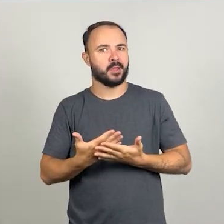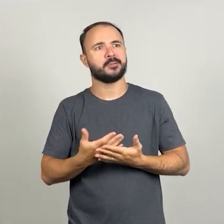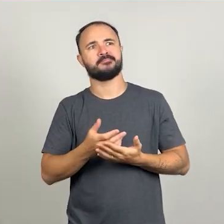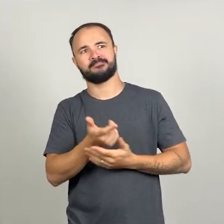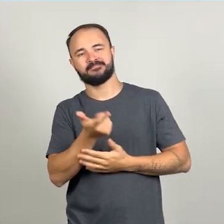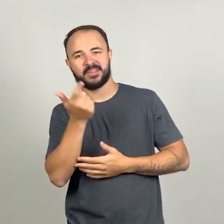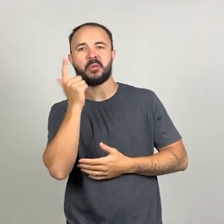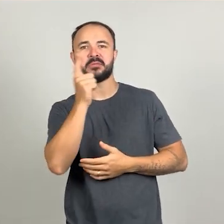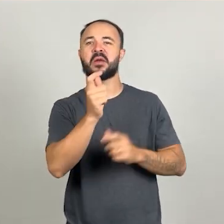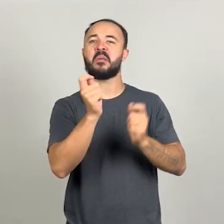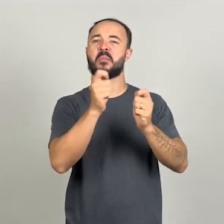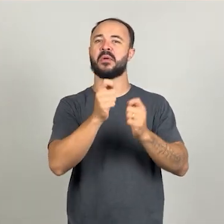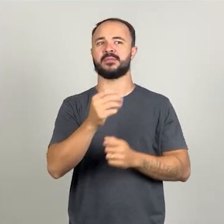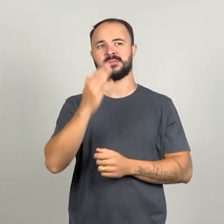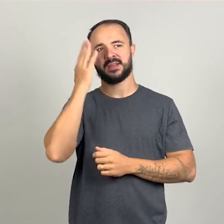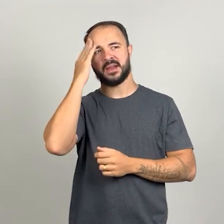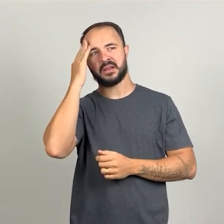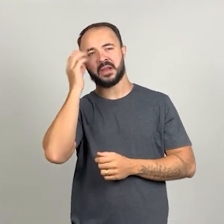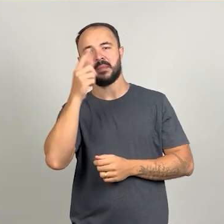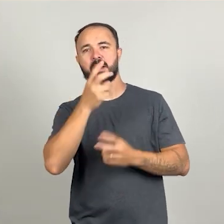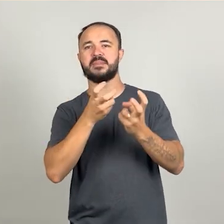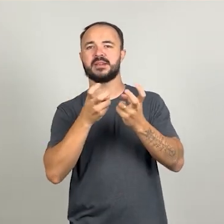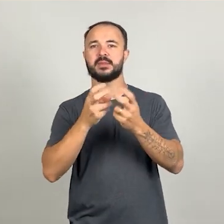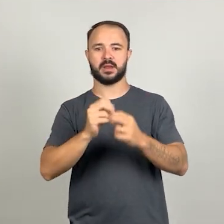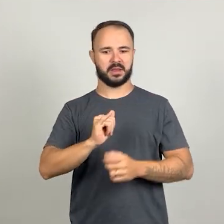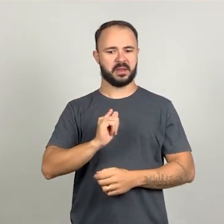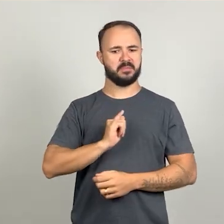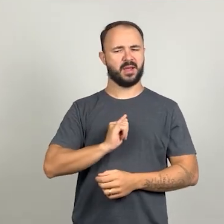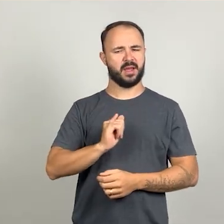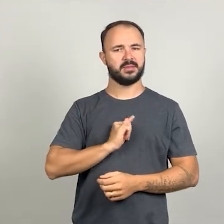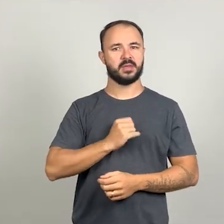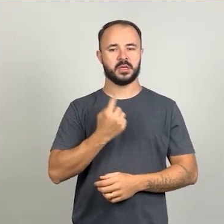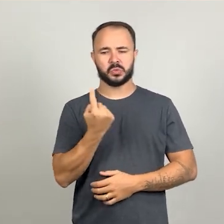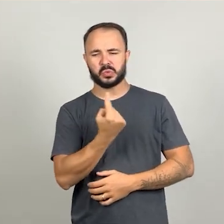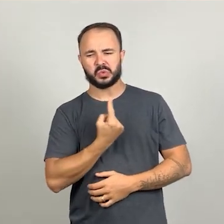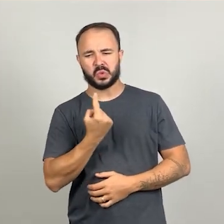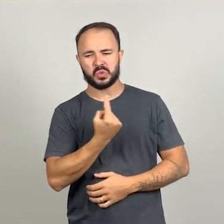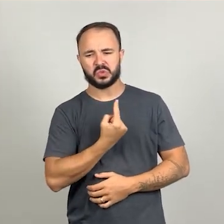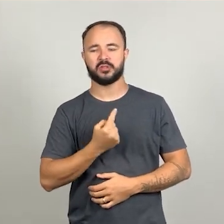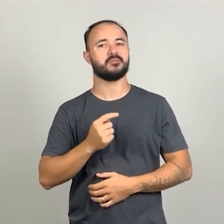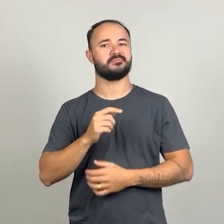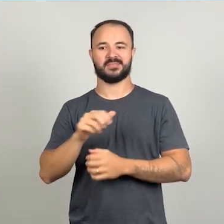pode considerar que Imperatriz deixou de ser isolada.